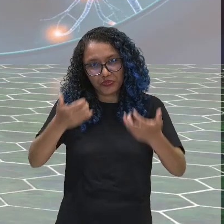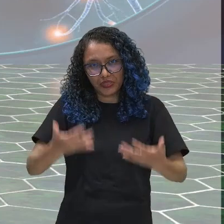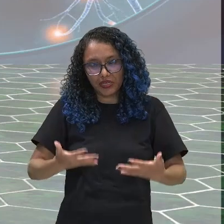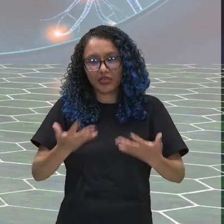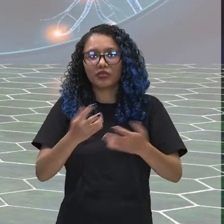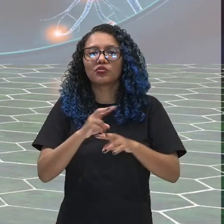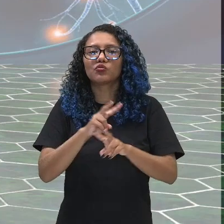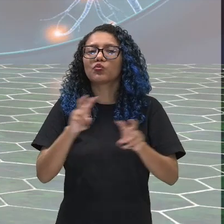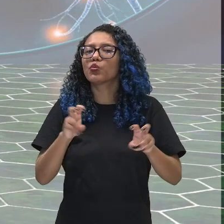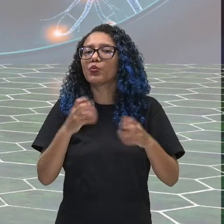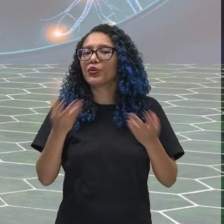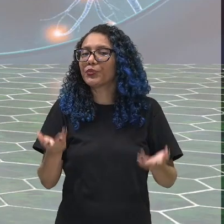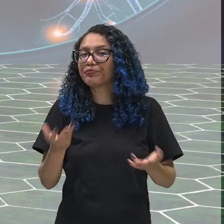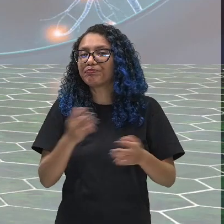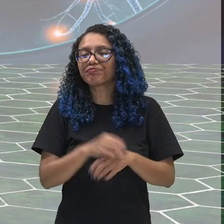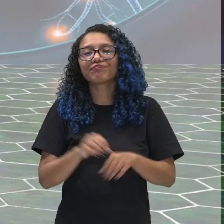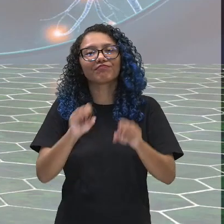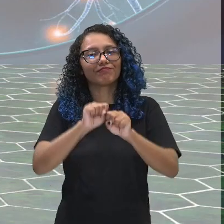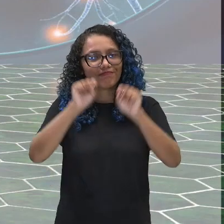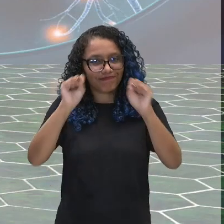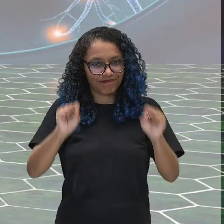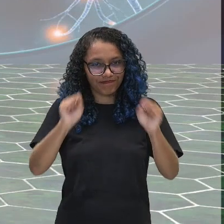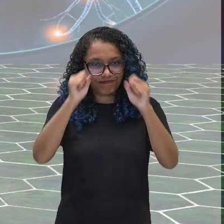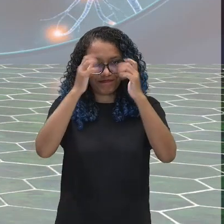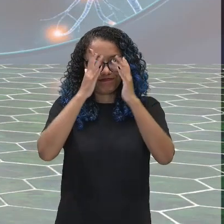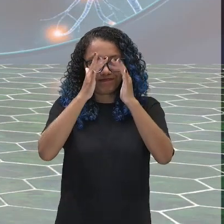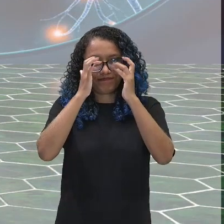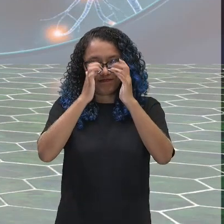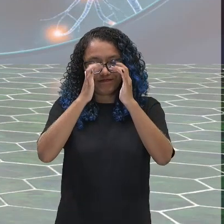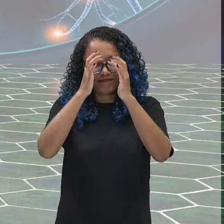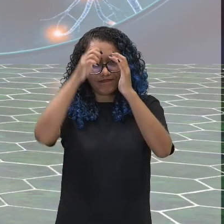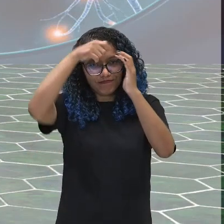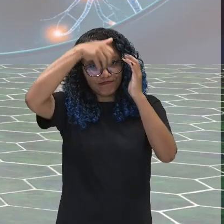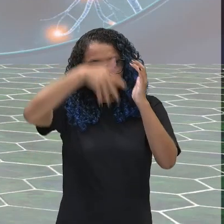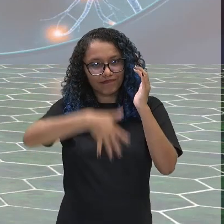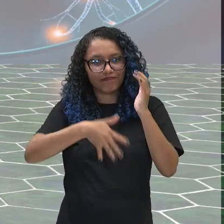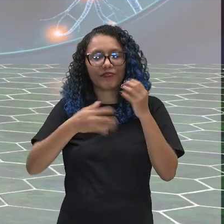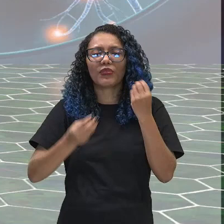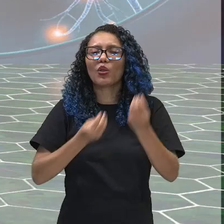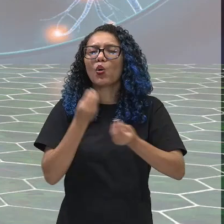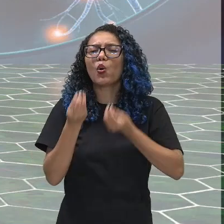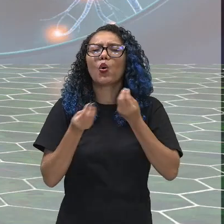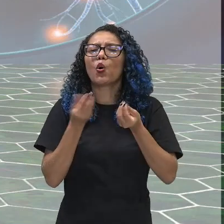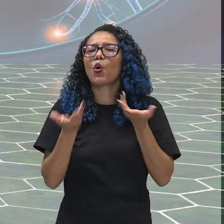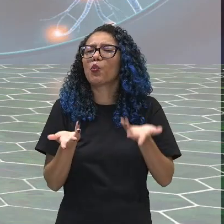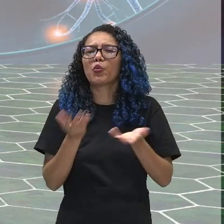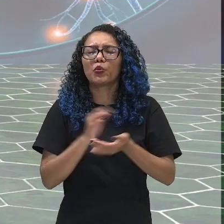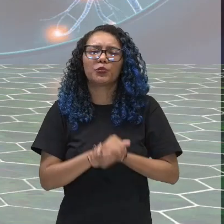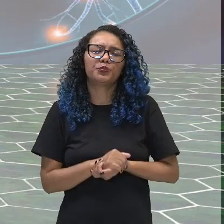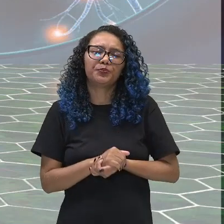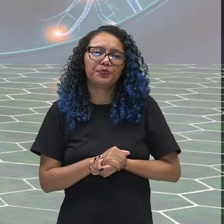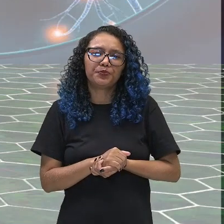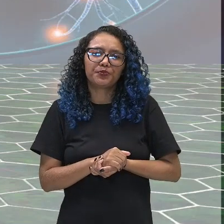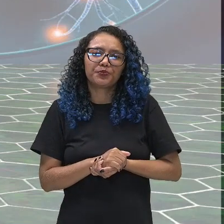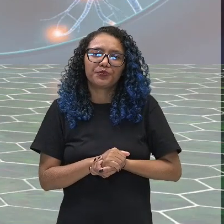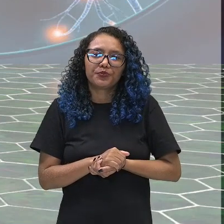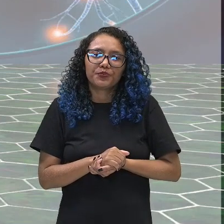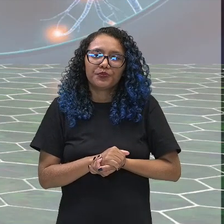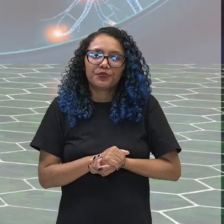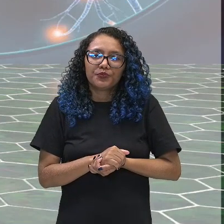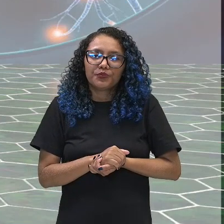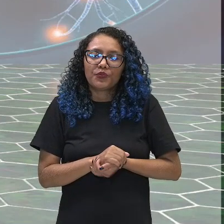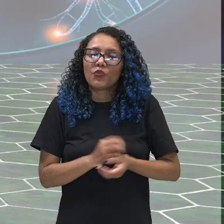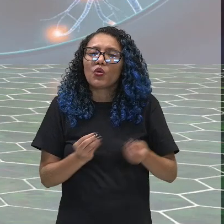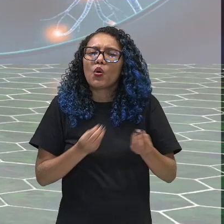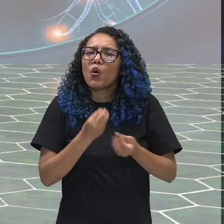sistema nervoso. E vamos também saber aí como é que esse sistema, participa das